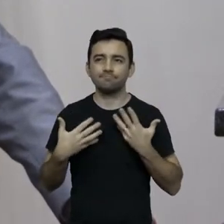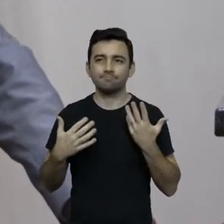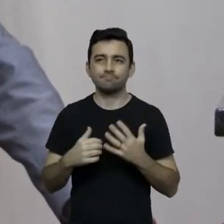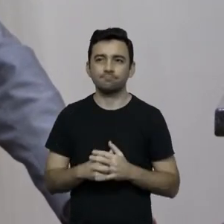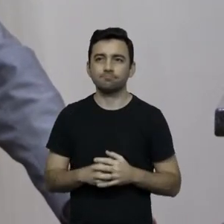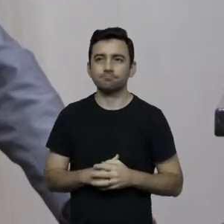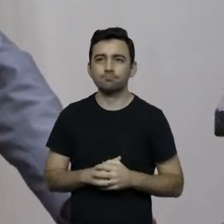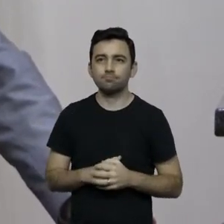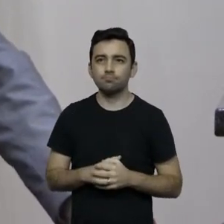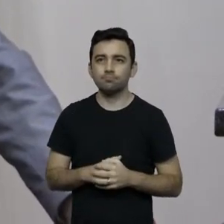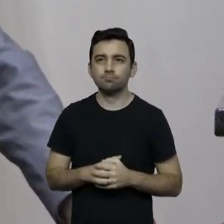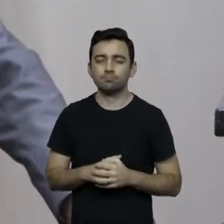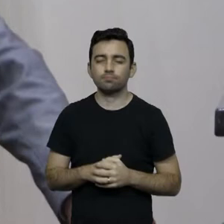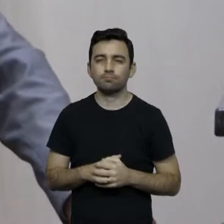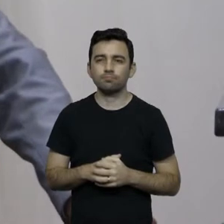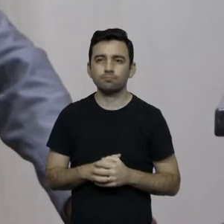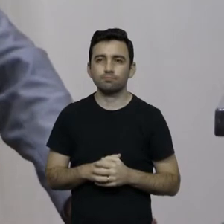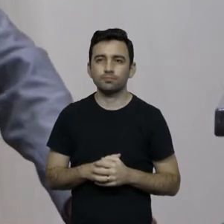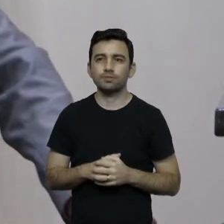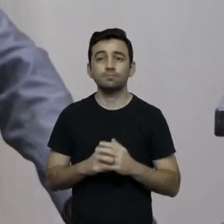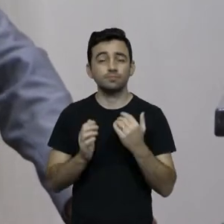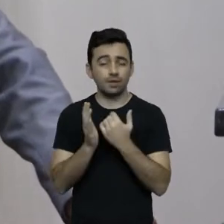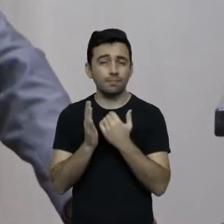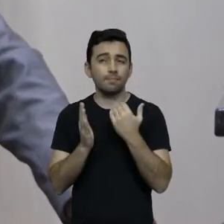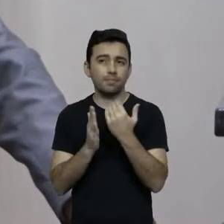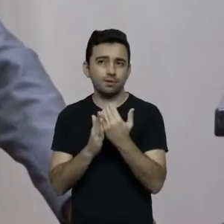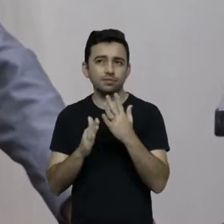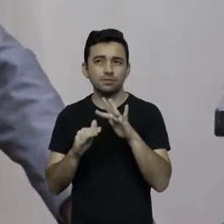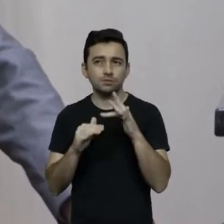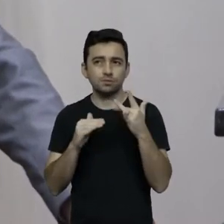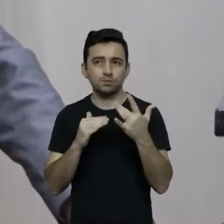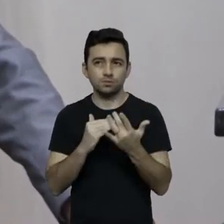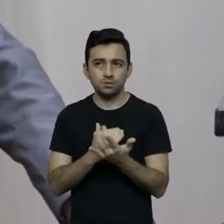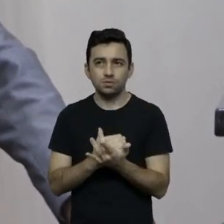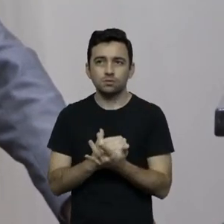é nós que além da rede social